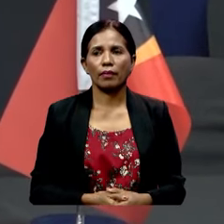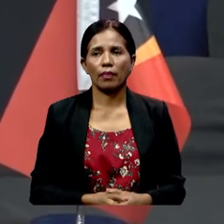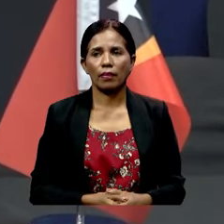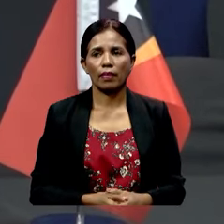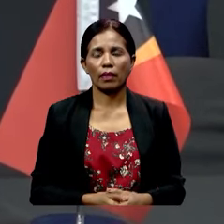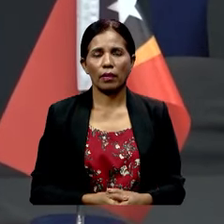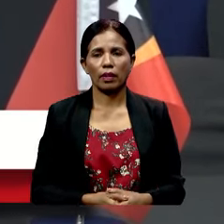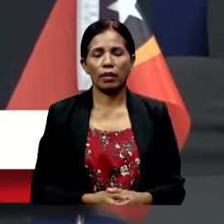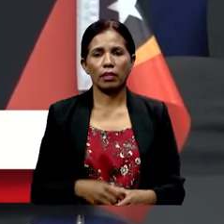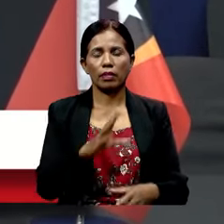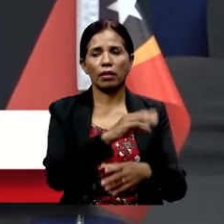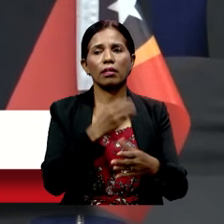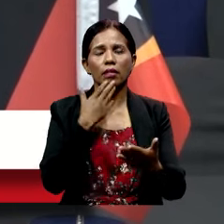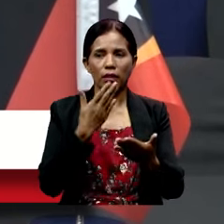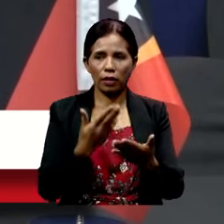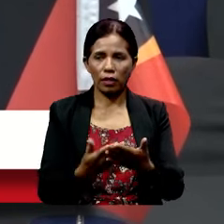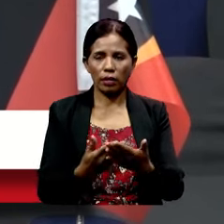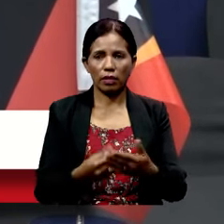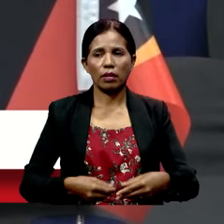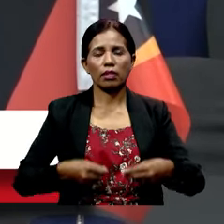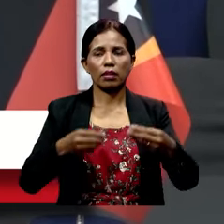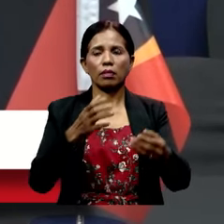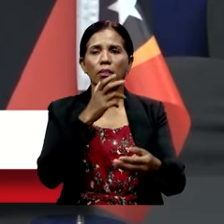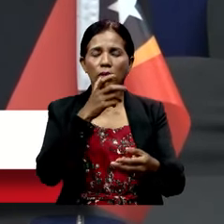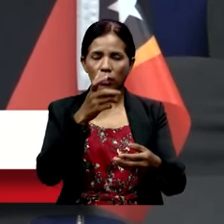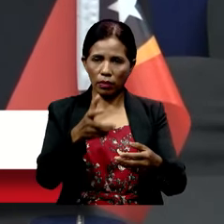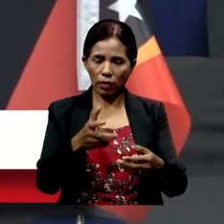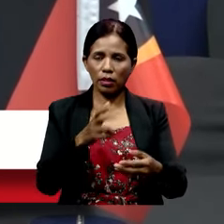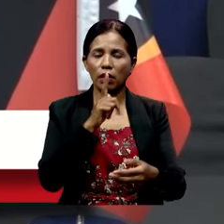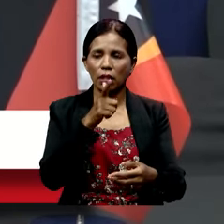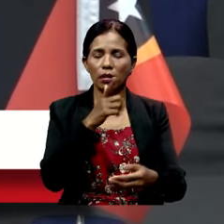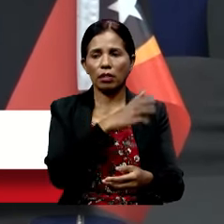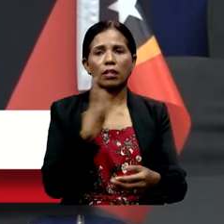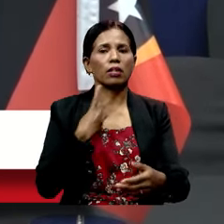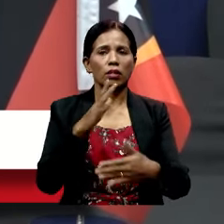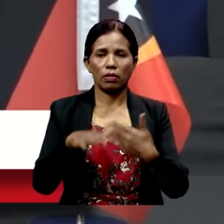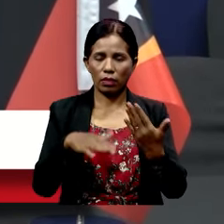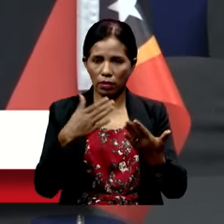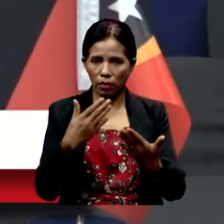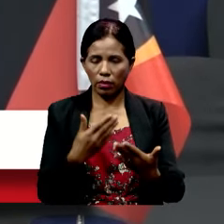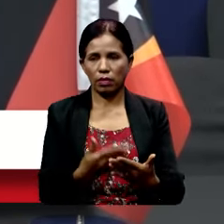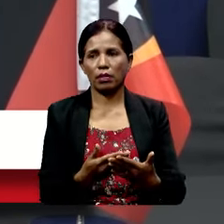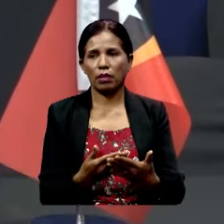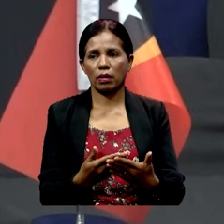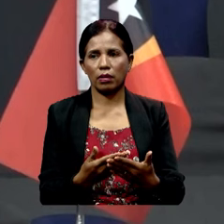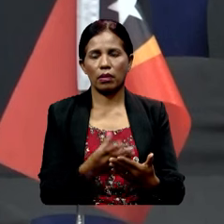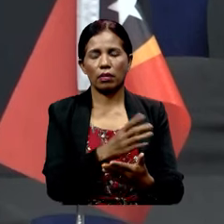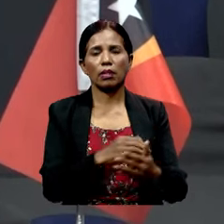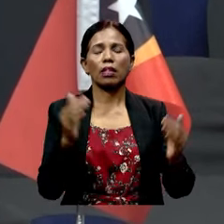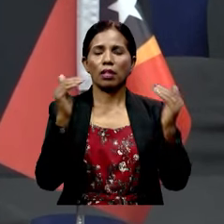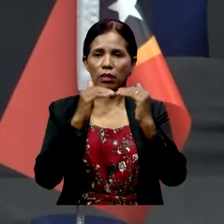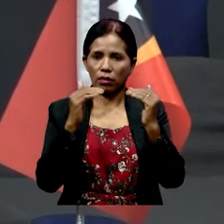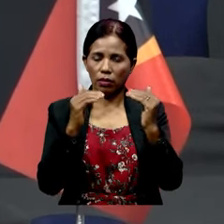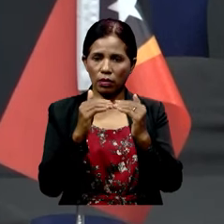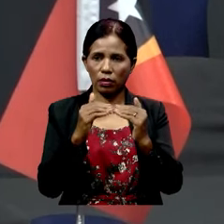secretário-geral, sou da expressão portuguesa e, naturalmente, que este encontro para nós,